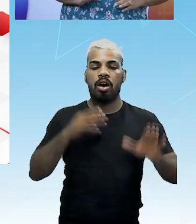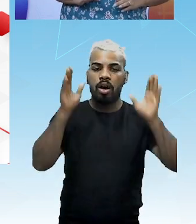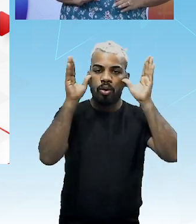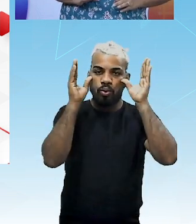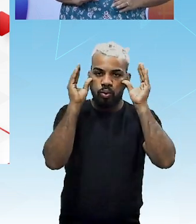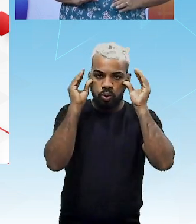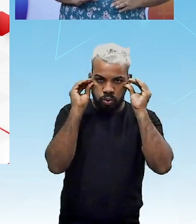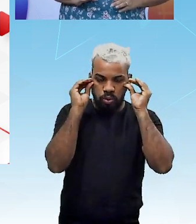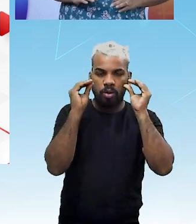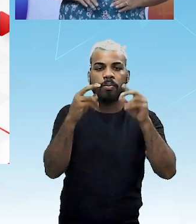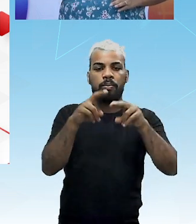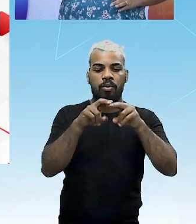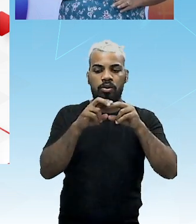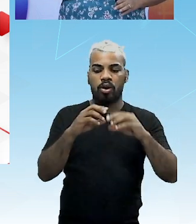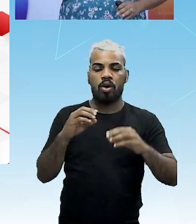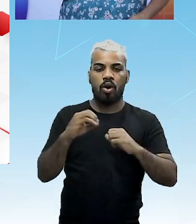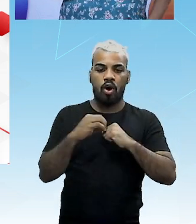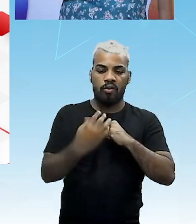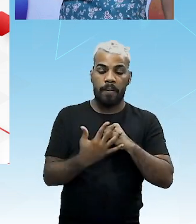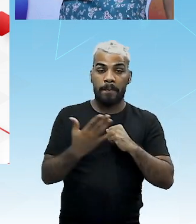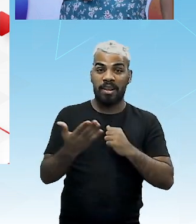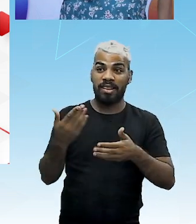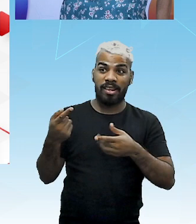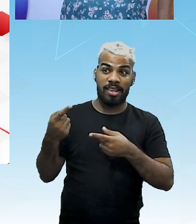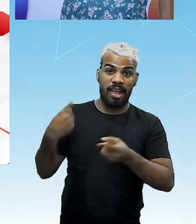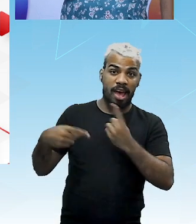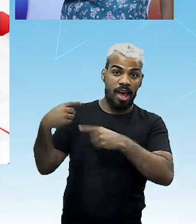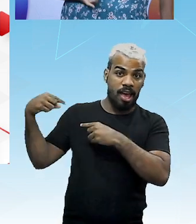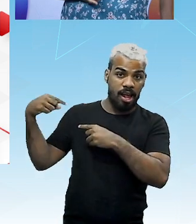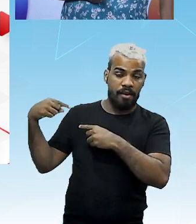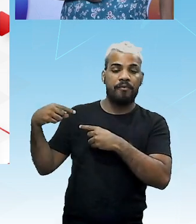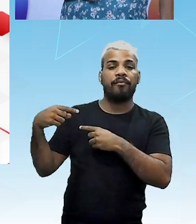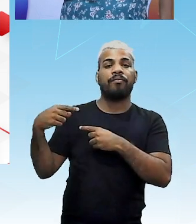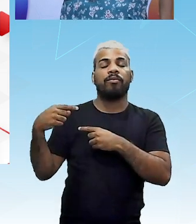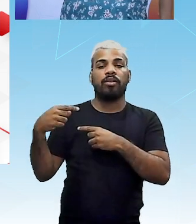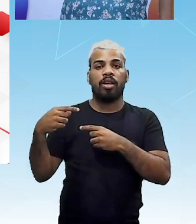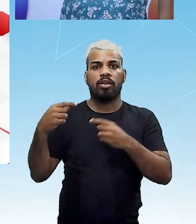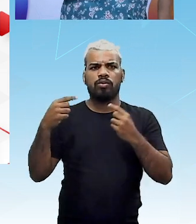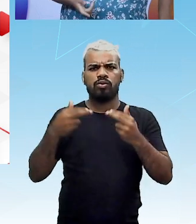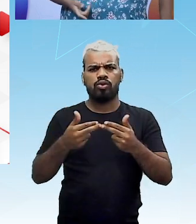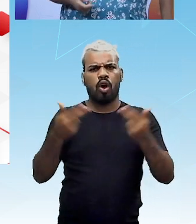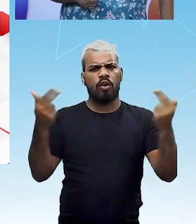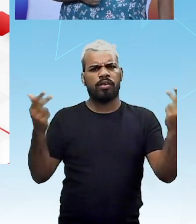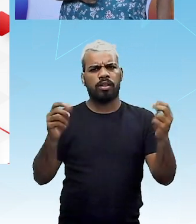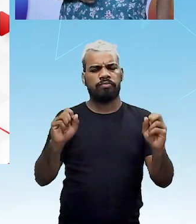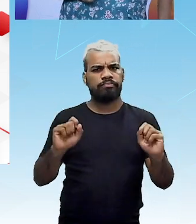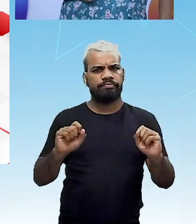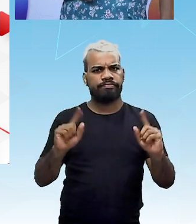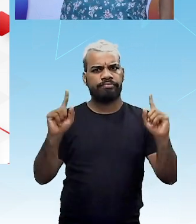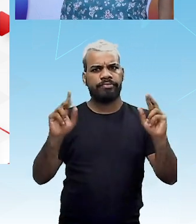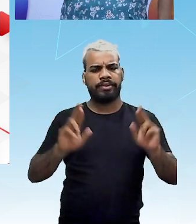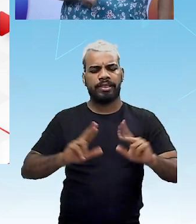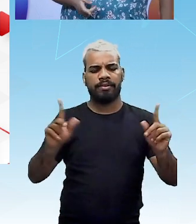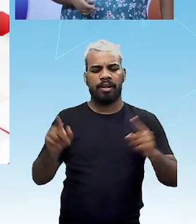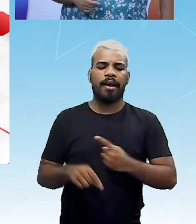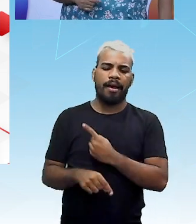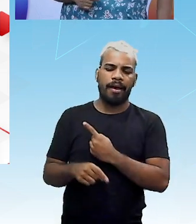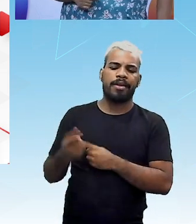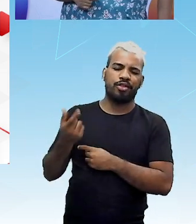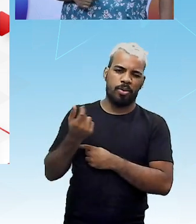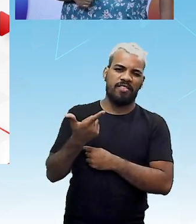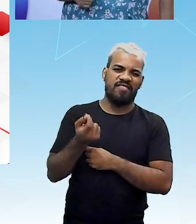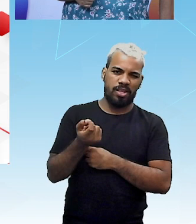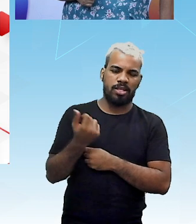à Covid-19, mas na época era uma novidade, era um tema em alta, era uma